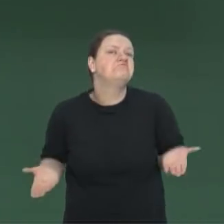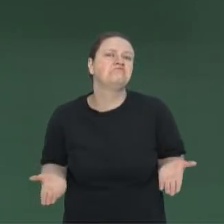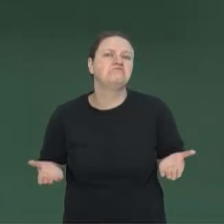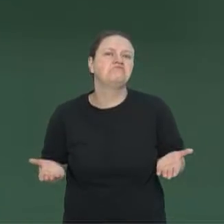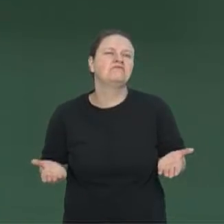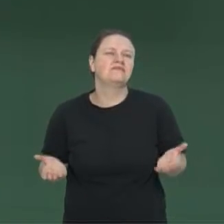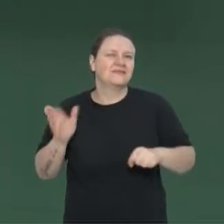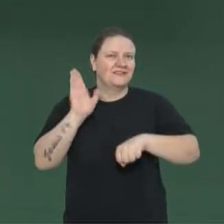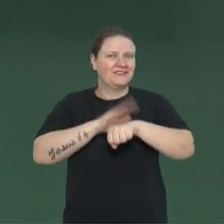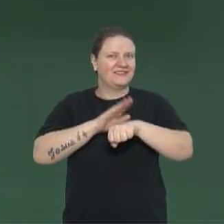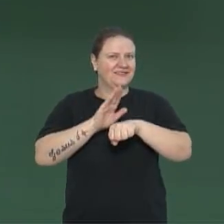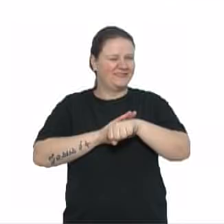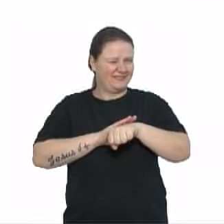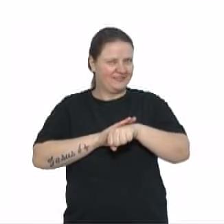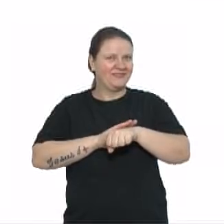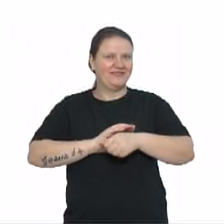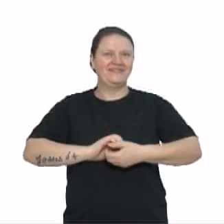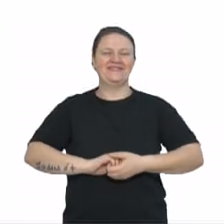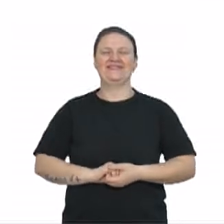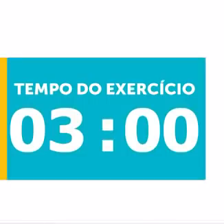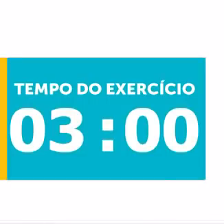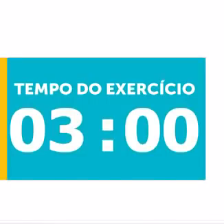acham? Tempo para vocês.